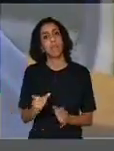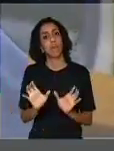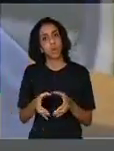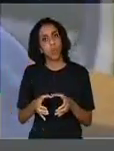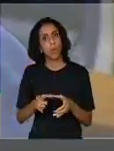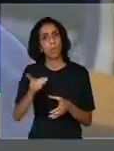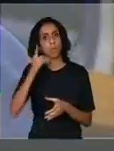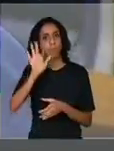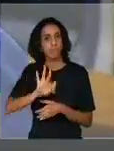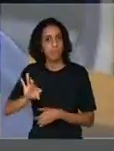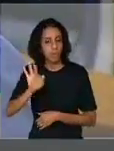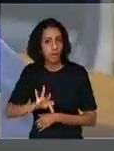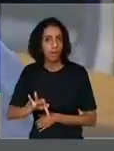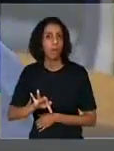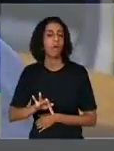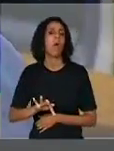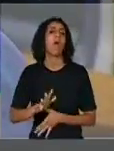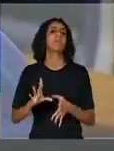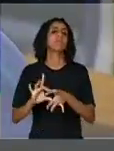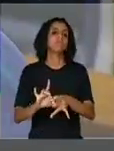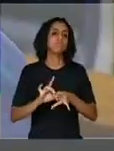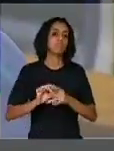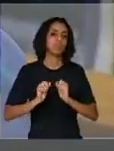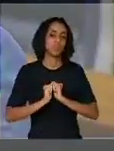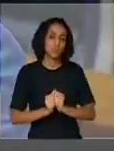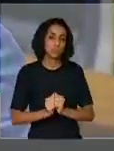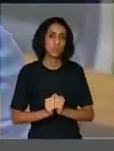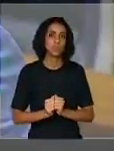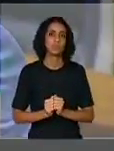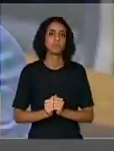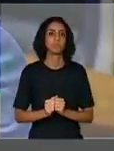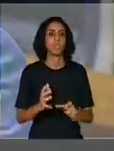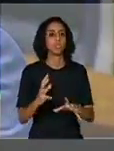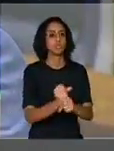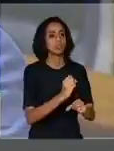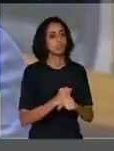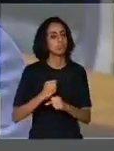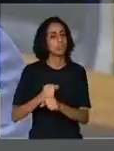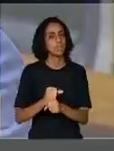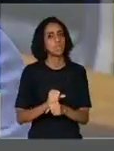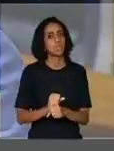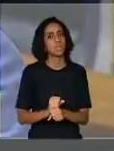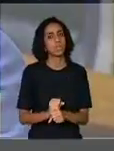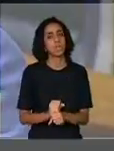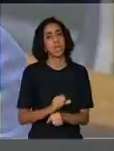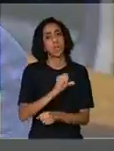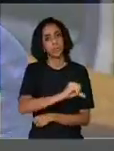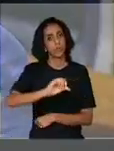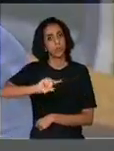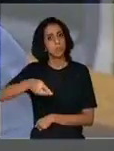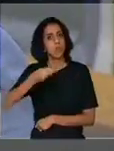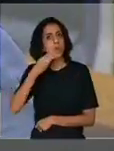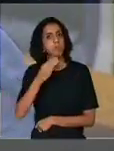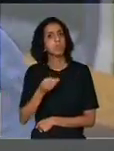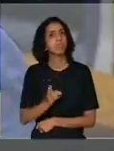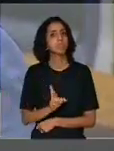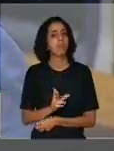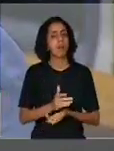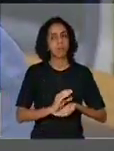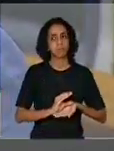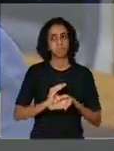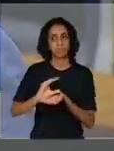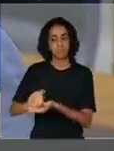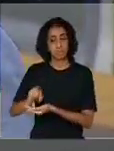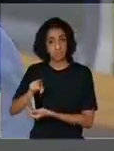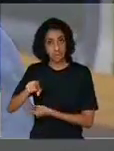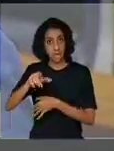se juntasse, que a bancada federal se unisse e destinasse essa emenda de quase R$ 100 milhões para que os produtores